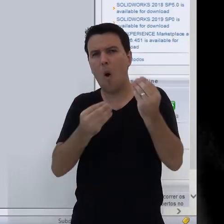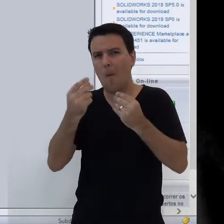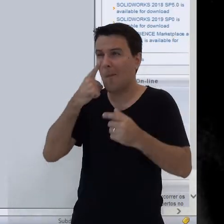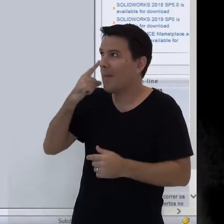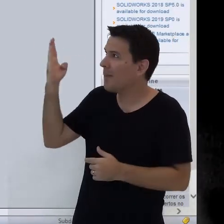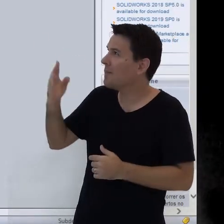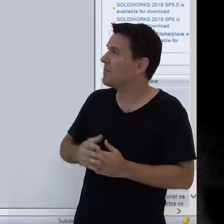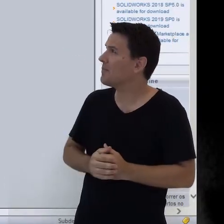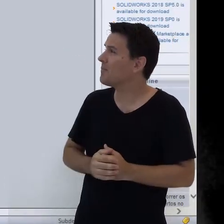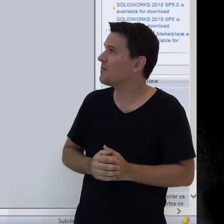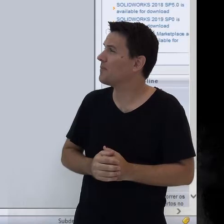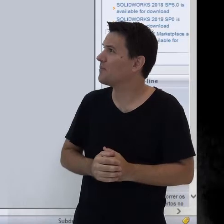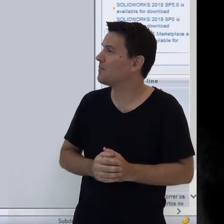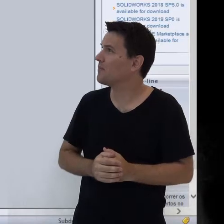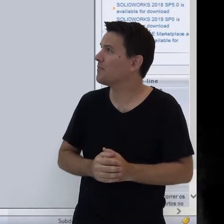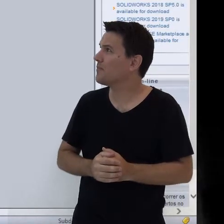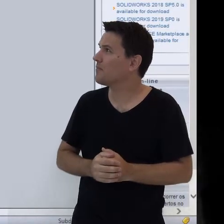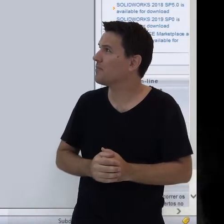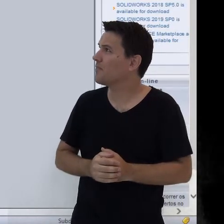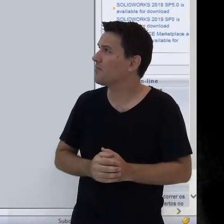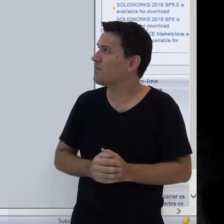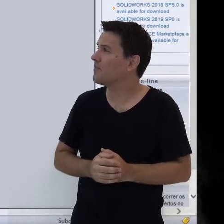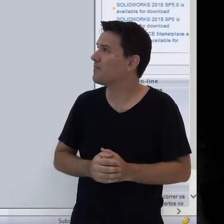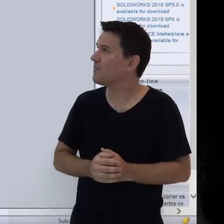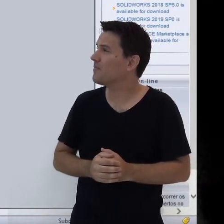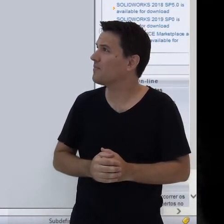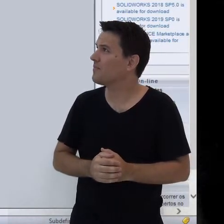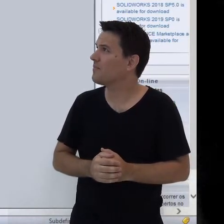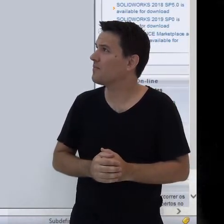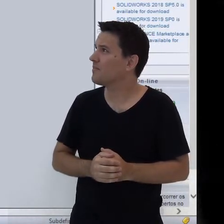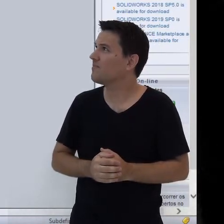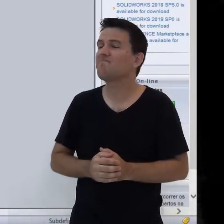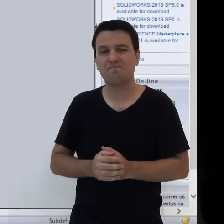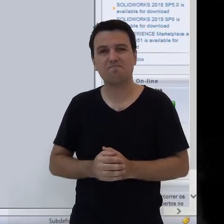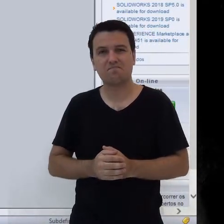plano frontal, botão direito, selecionar a opção esboço.